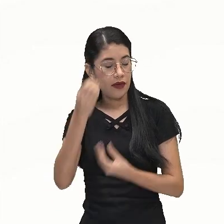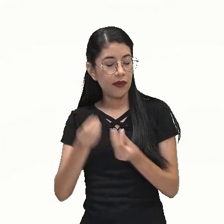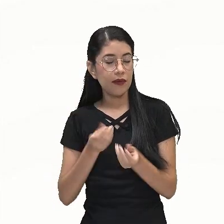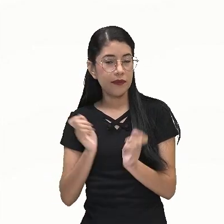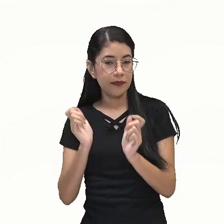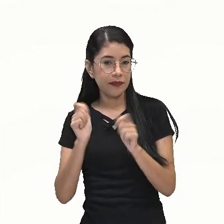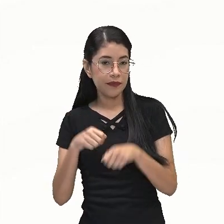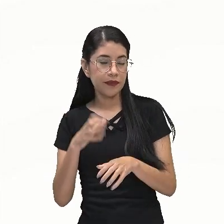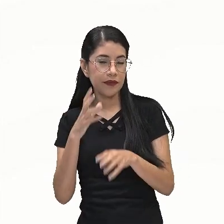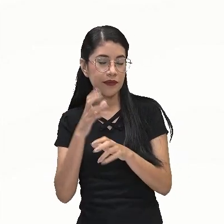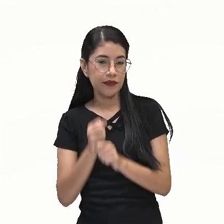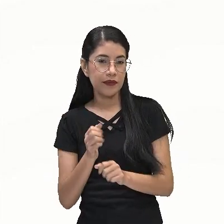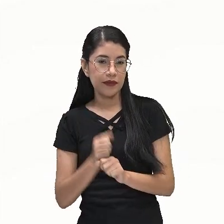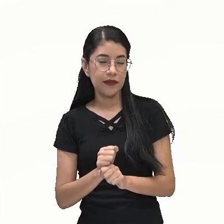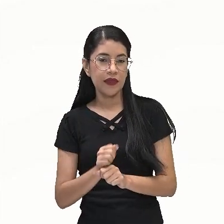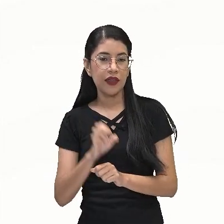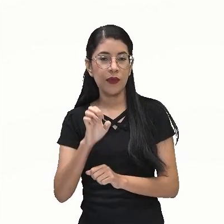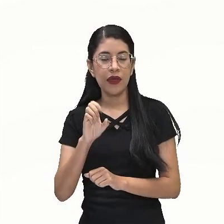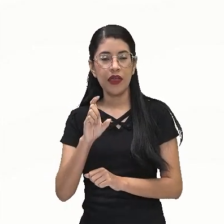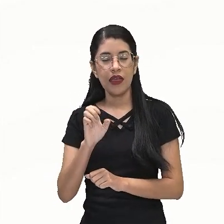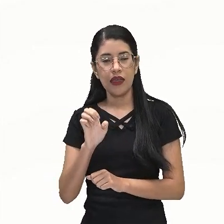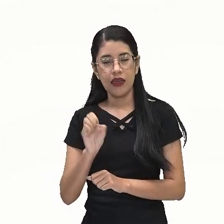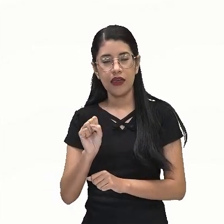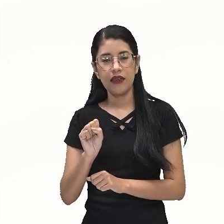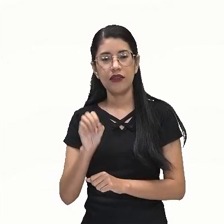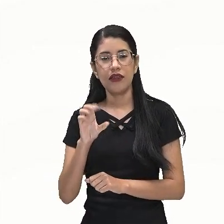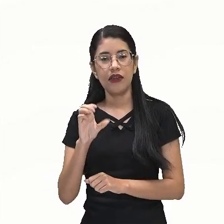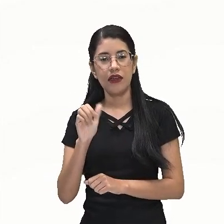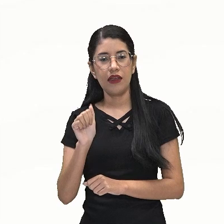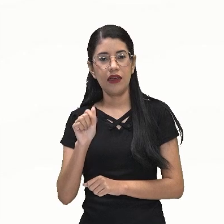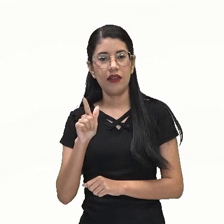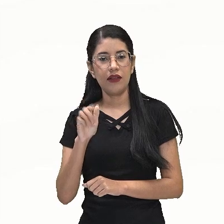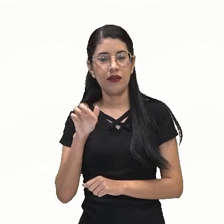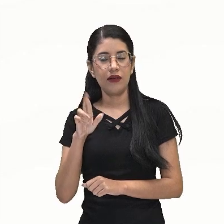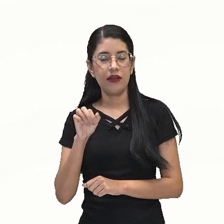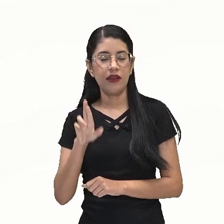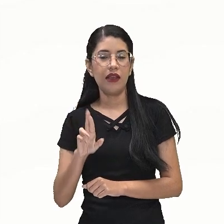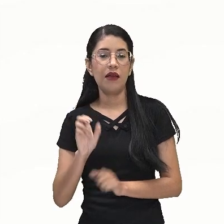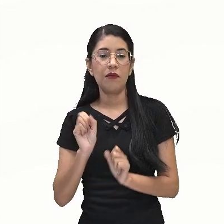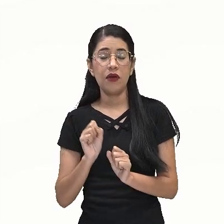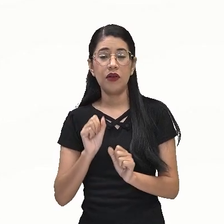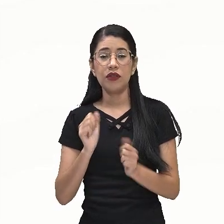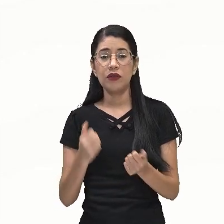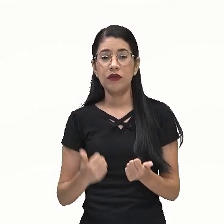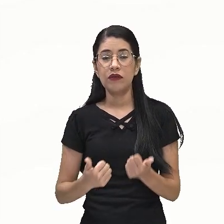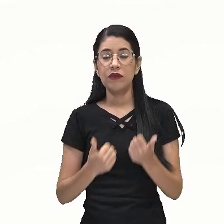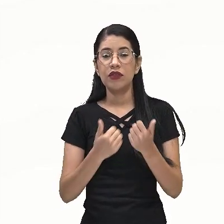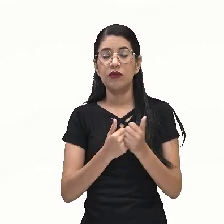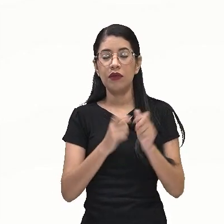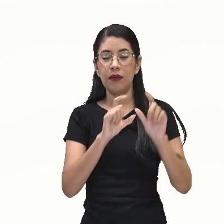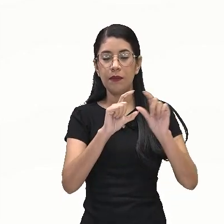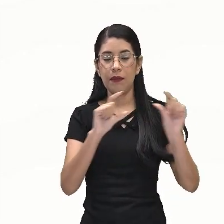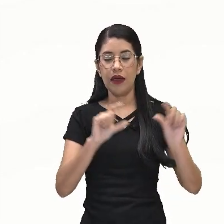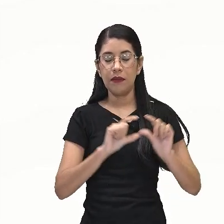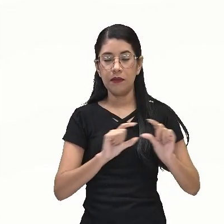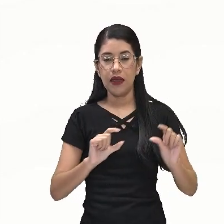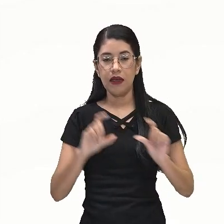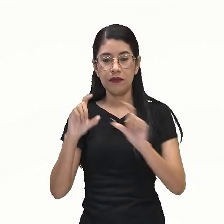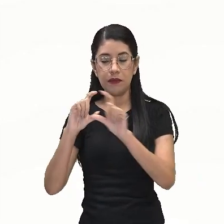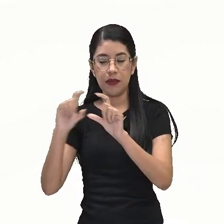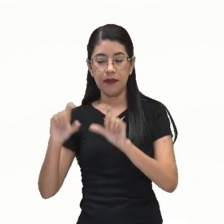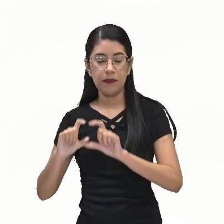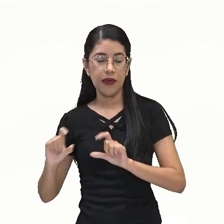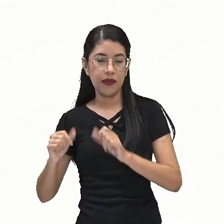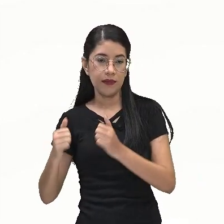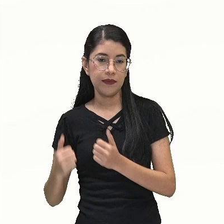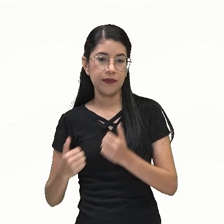né, no escalonamento. Primeiro, podemos trocar de lugar duas ou mais equações de um sistema linear. Por